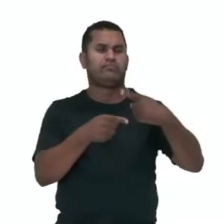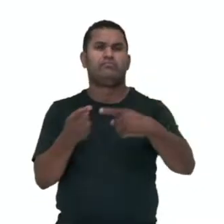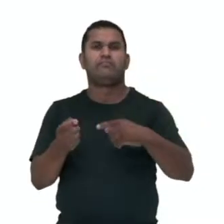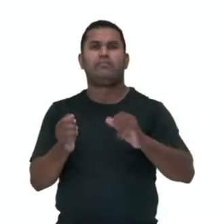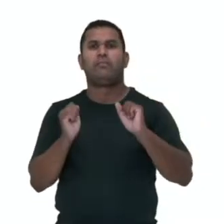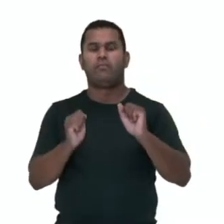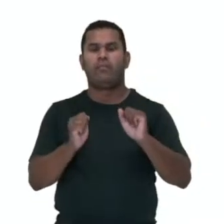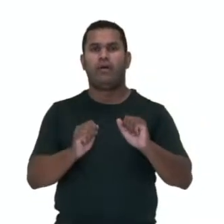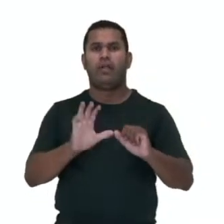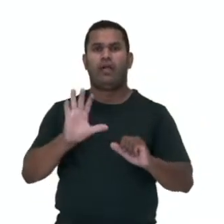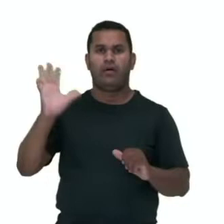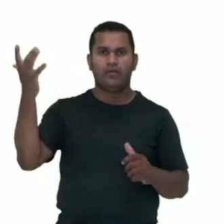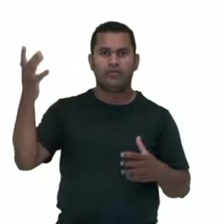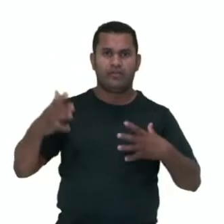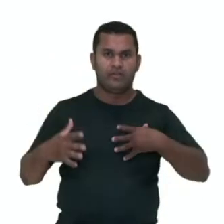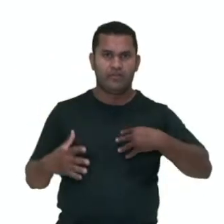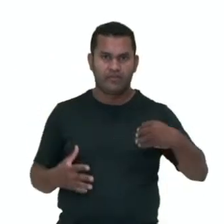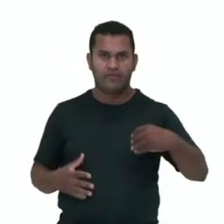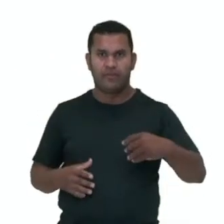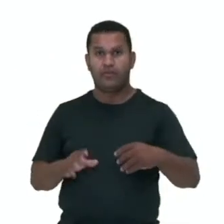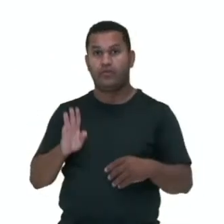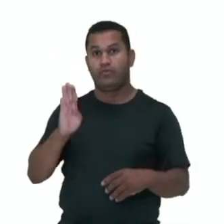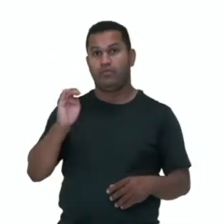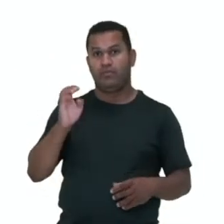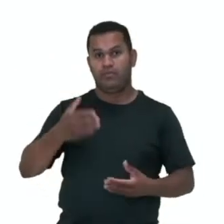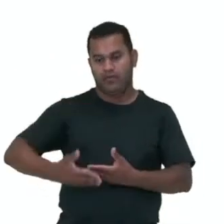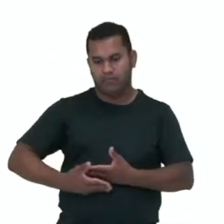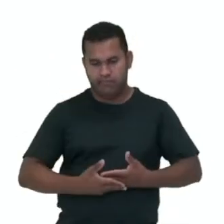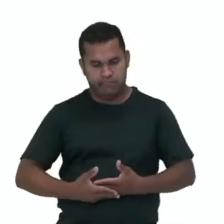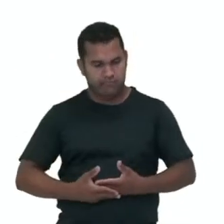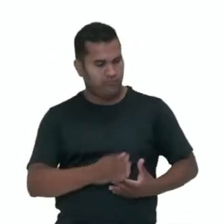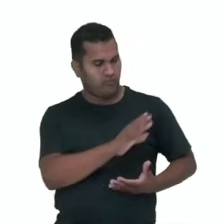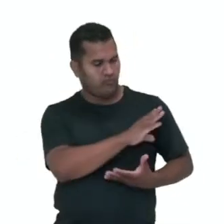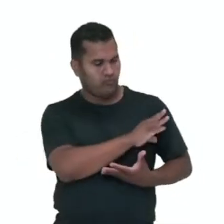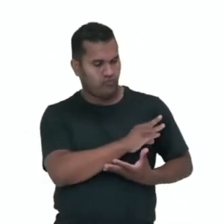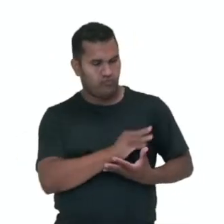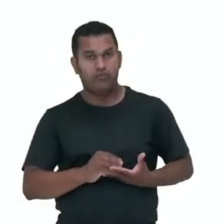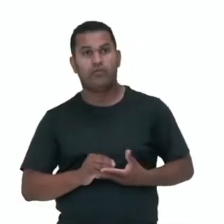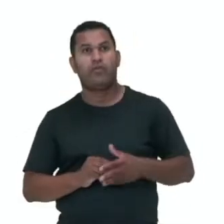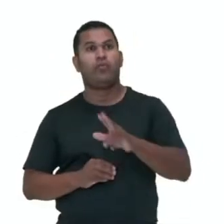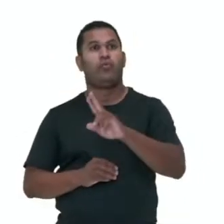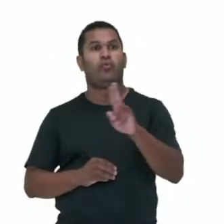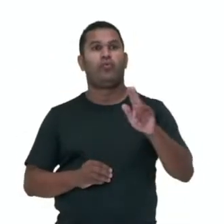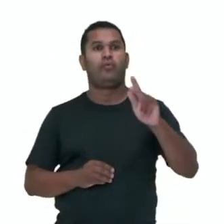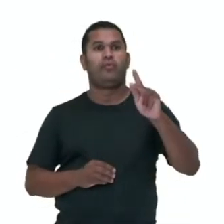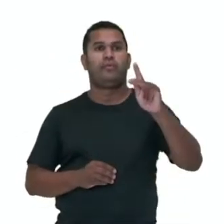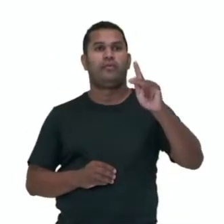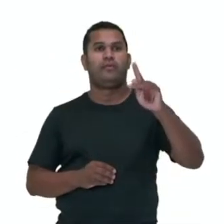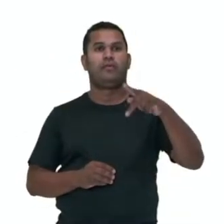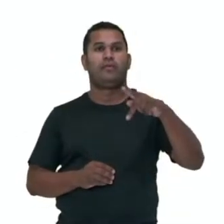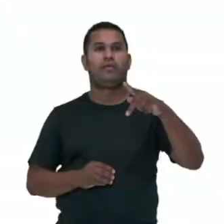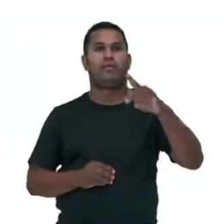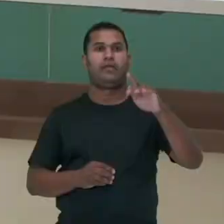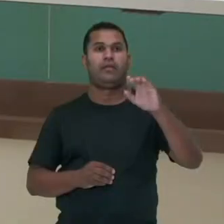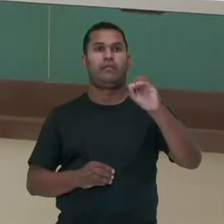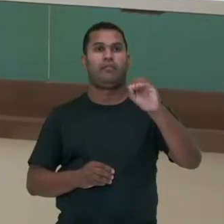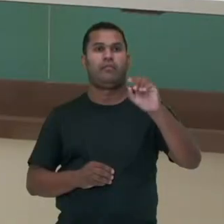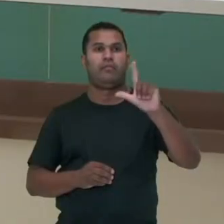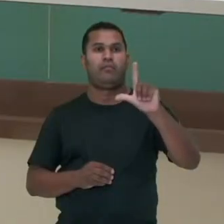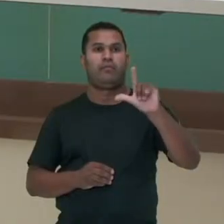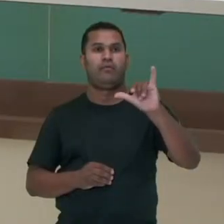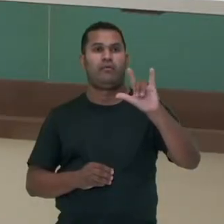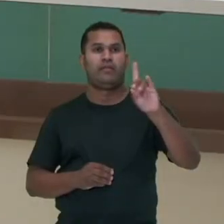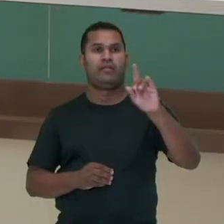chance desse bebê nascer com essa anomalia, conhecida como polidactilia, é de 50%, ou seja, alta,